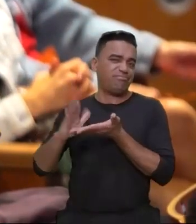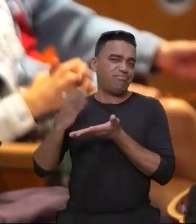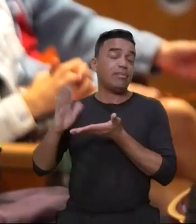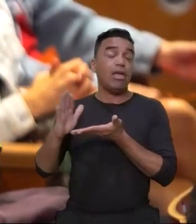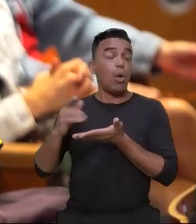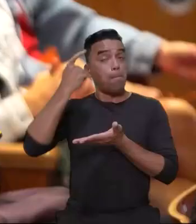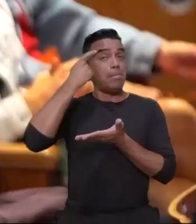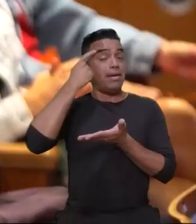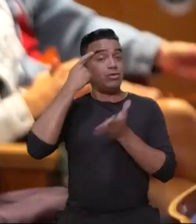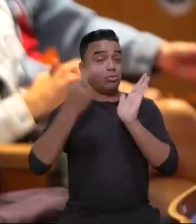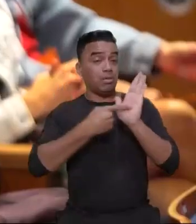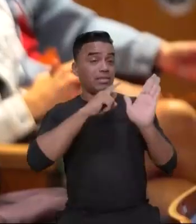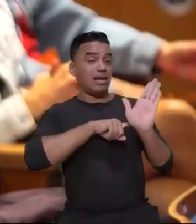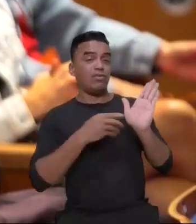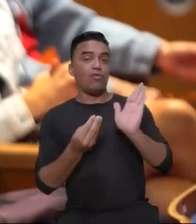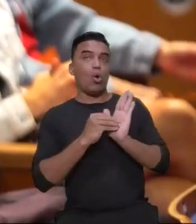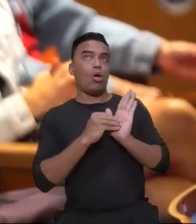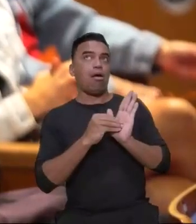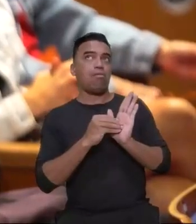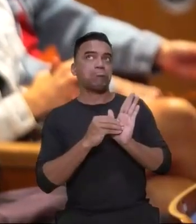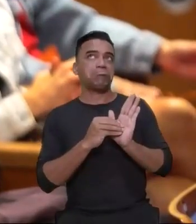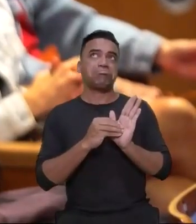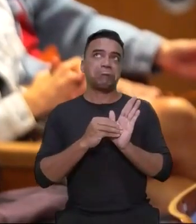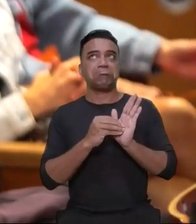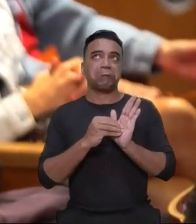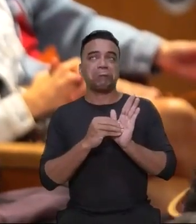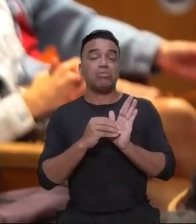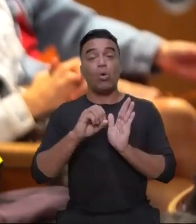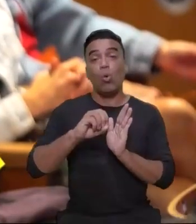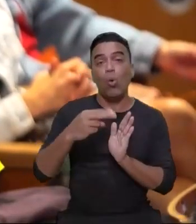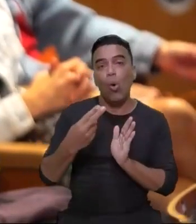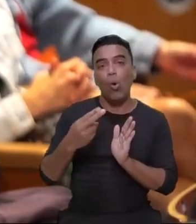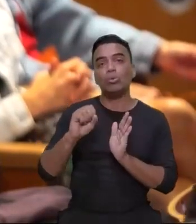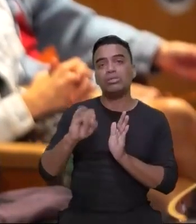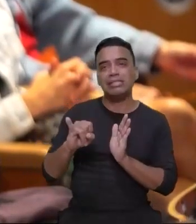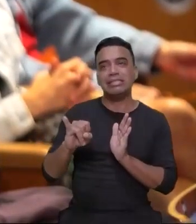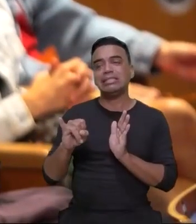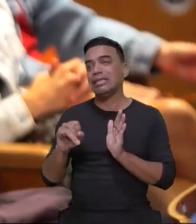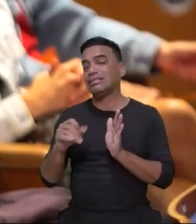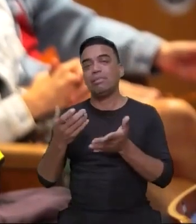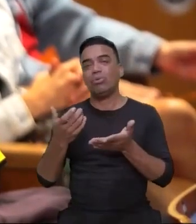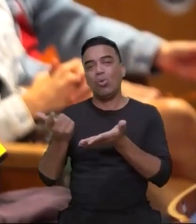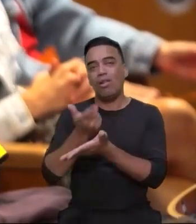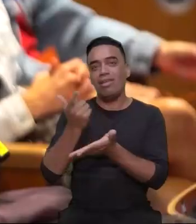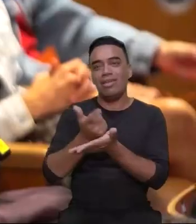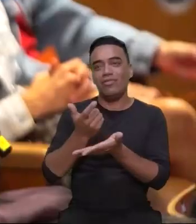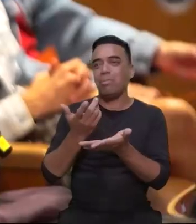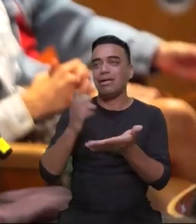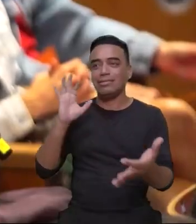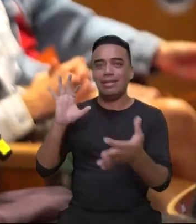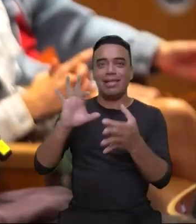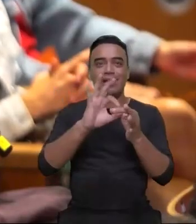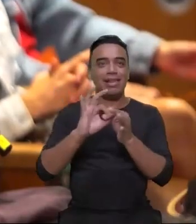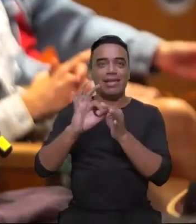eu penso que tipo de metáfora eu vou colocar, ou se você tem alguma pretensão em escrever um livro que também seja mais, sei